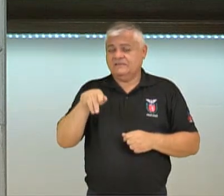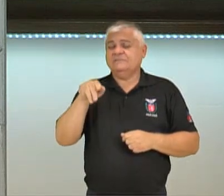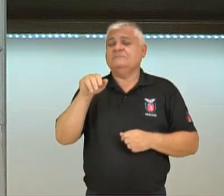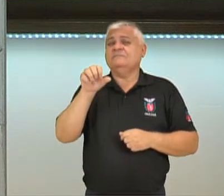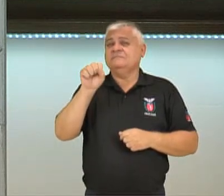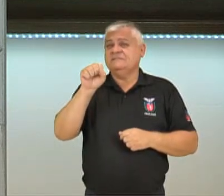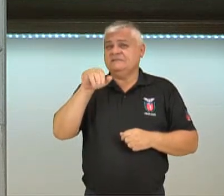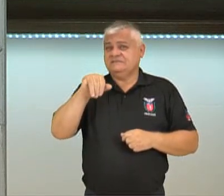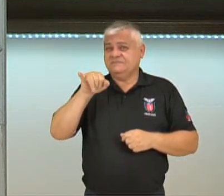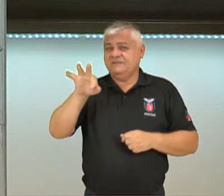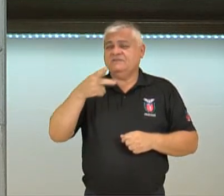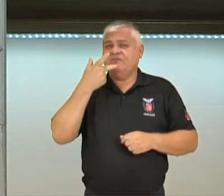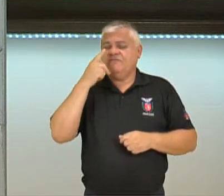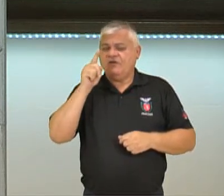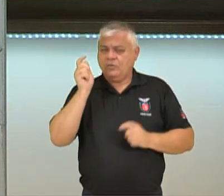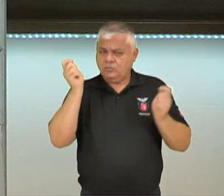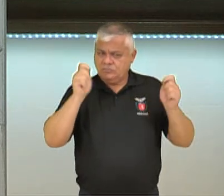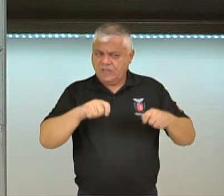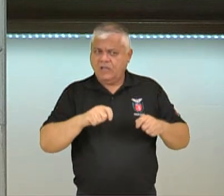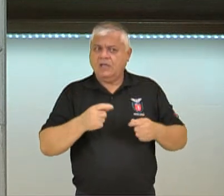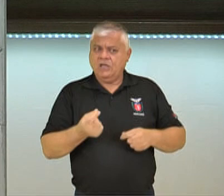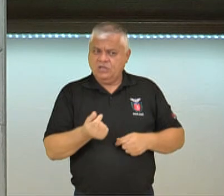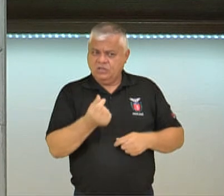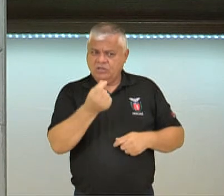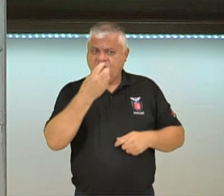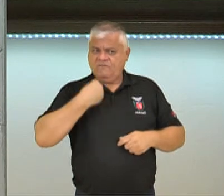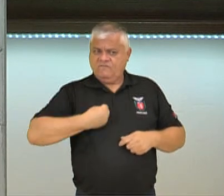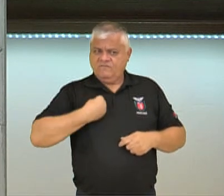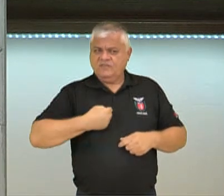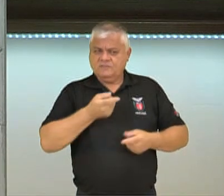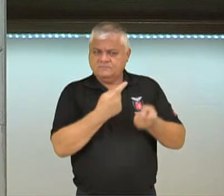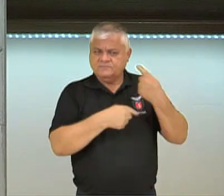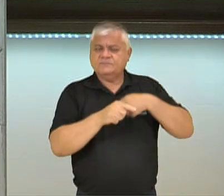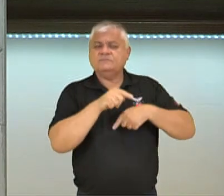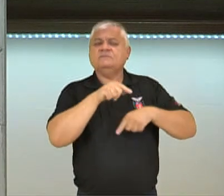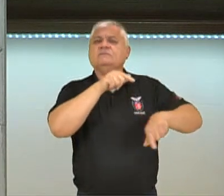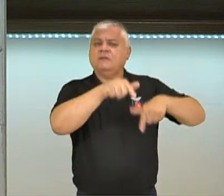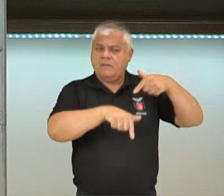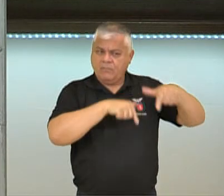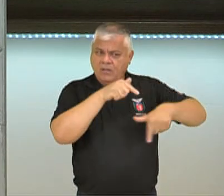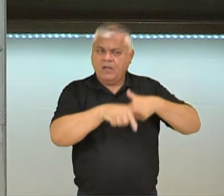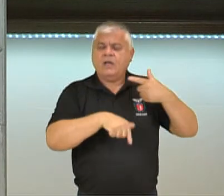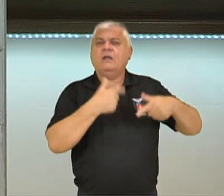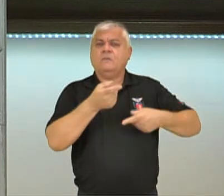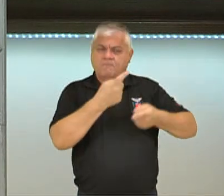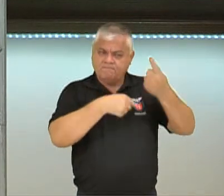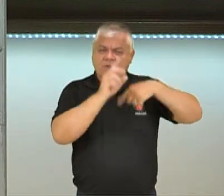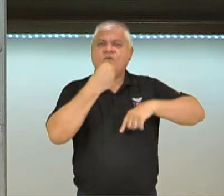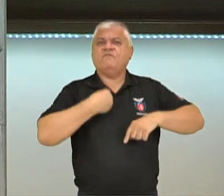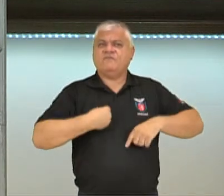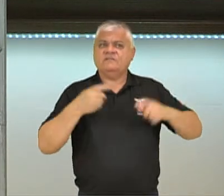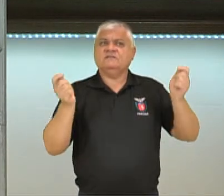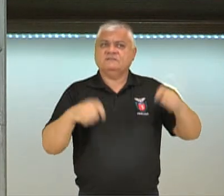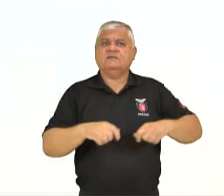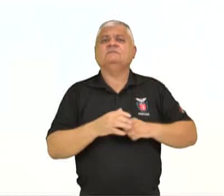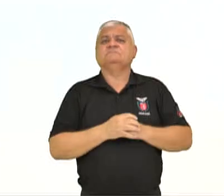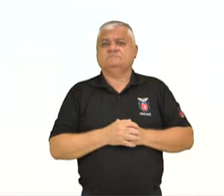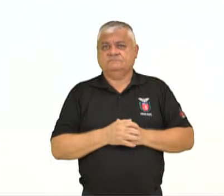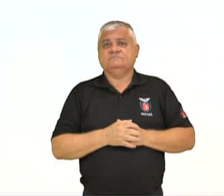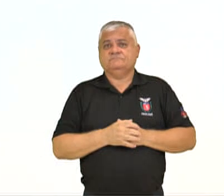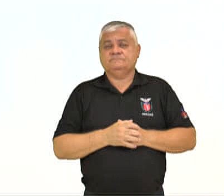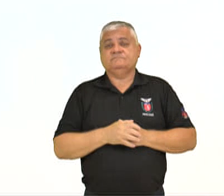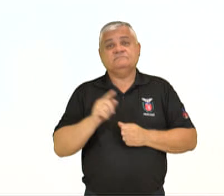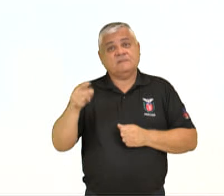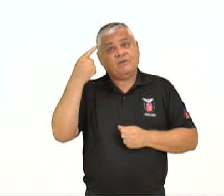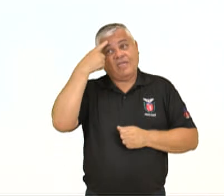razão, o que gerava maior riqueza ao homem e às nações, eram o trabalho. Chegamos então nas ideias